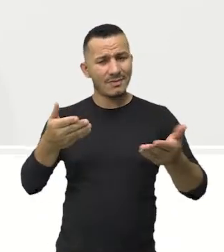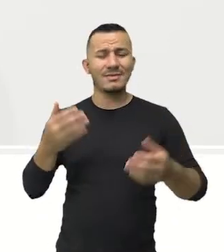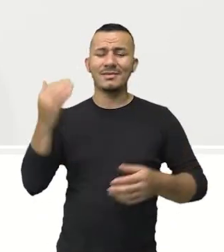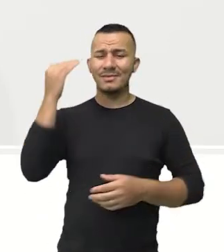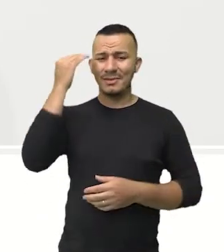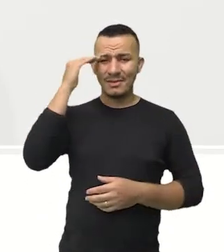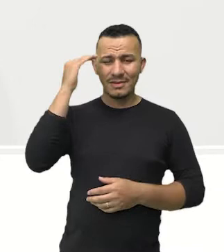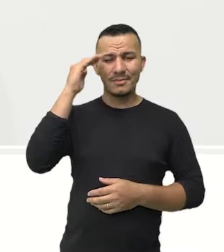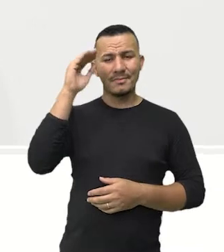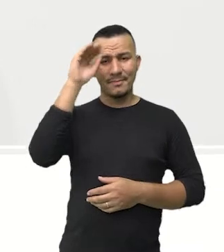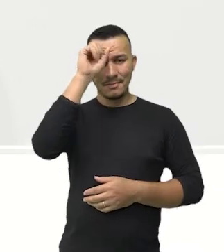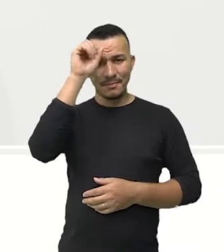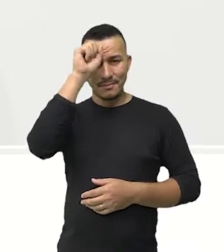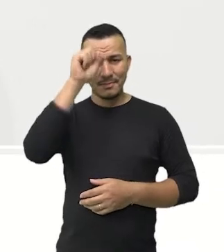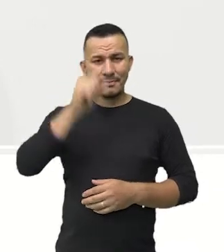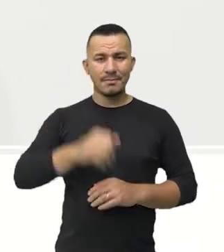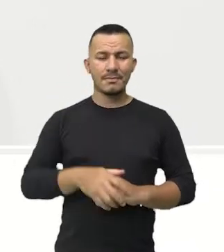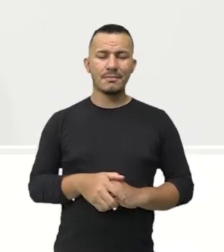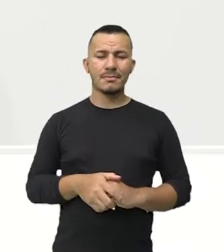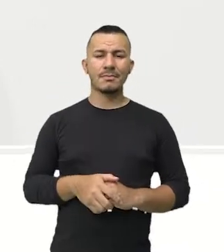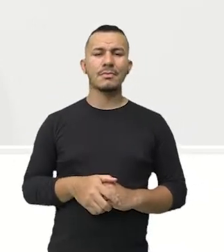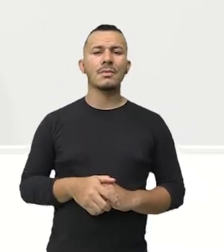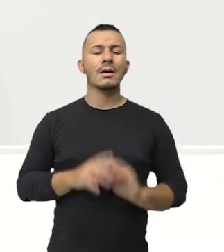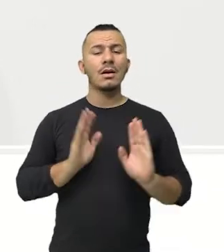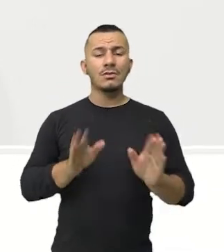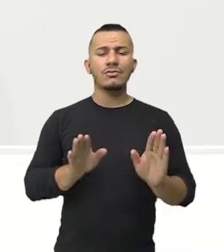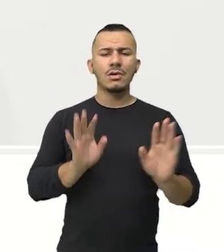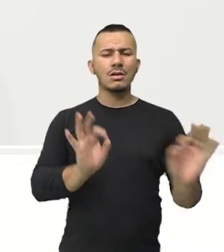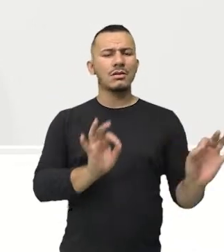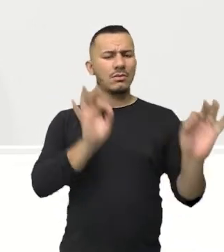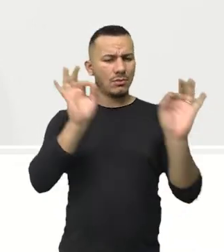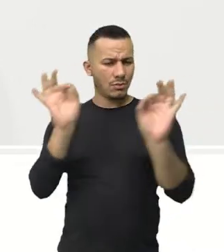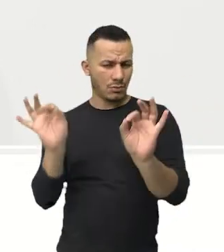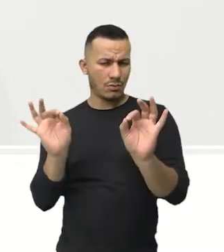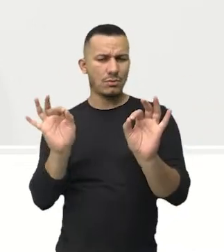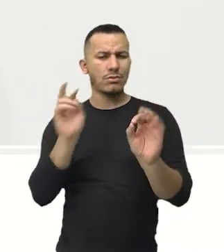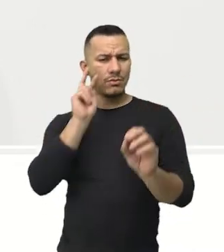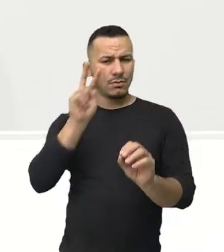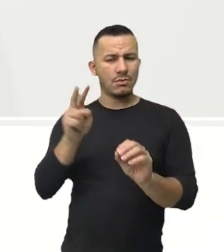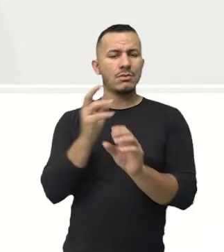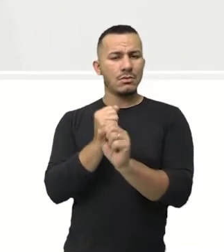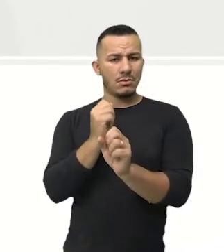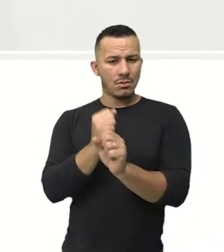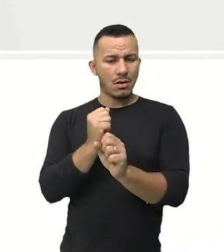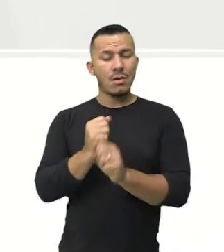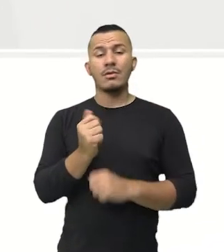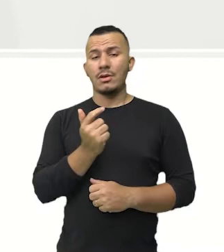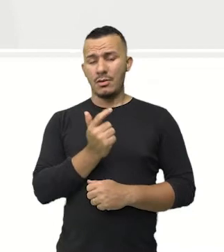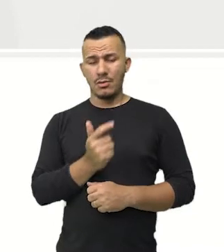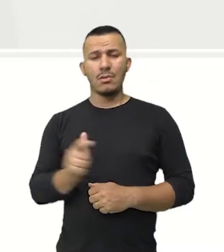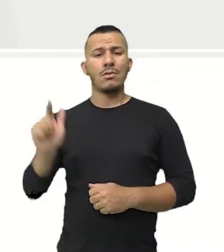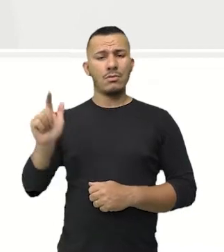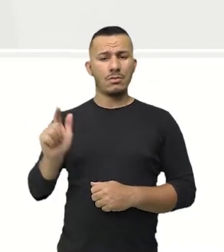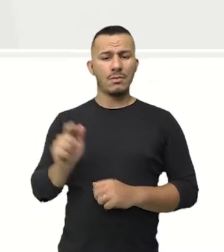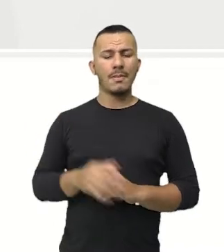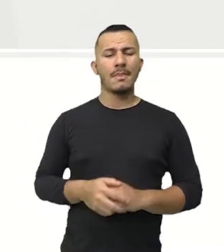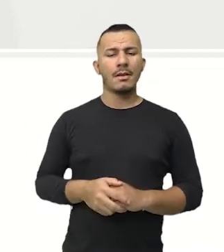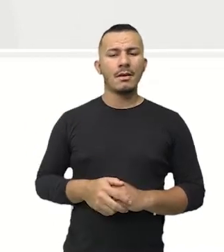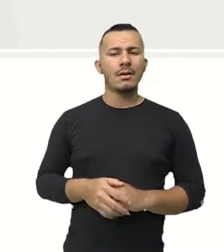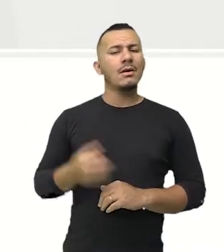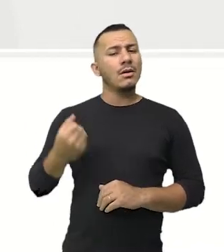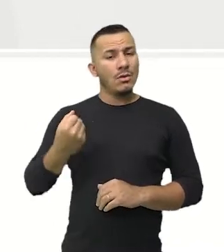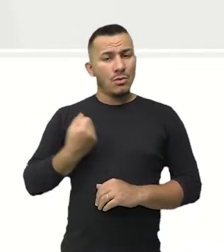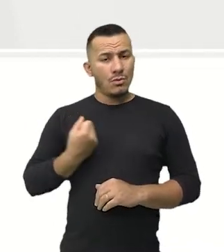compreendendo. Além disso, pessoal, além dessas observações que o professor fez aqui, há da gente concordar também o seguinte, ó, que